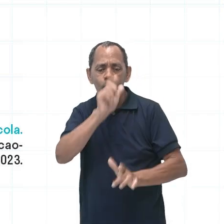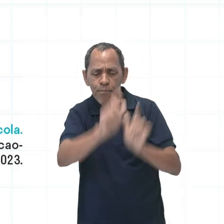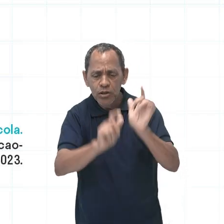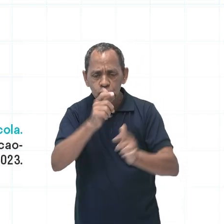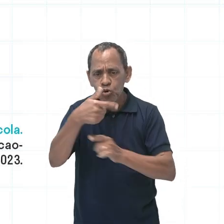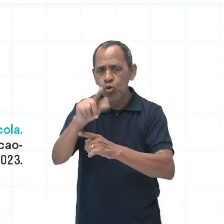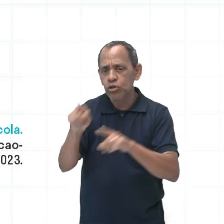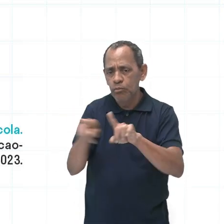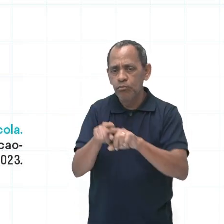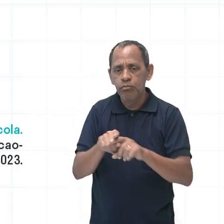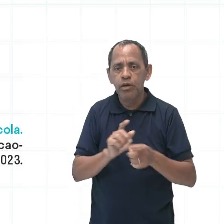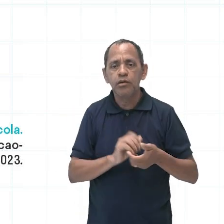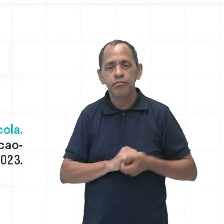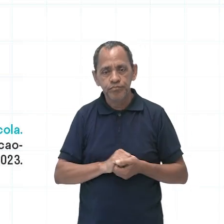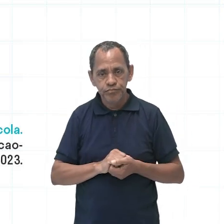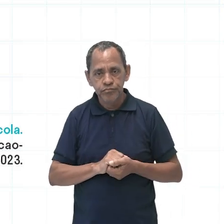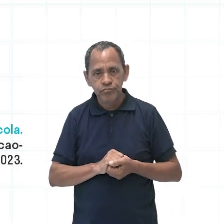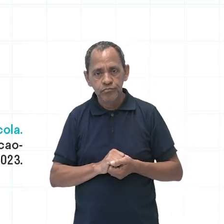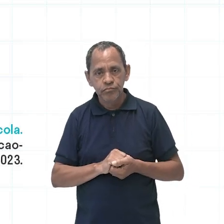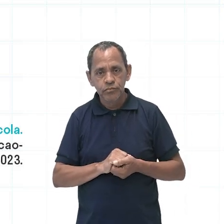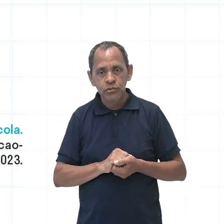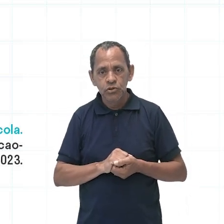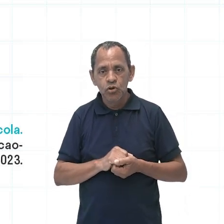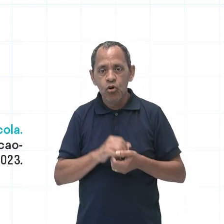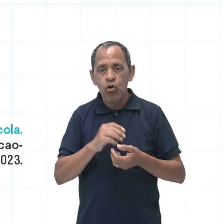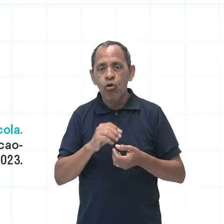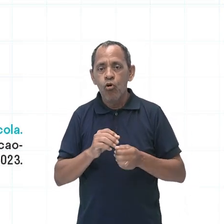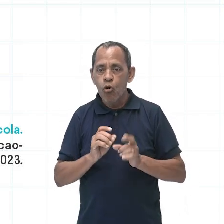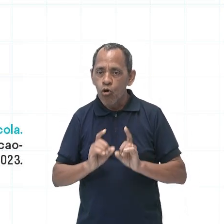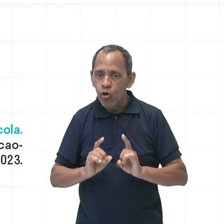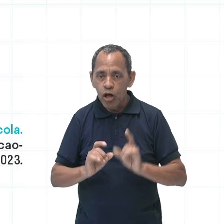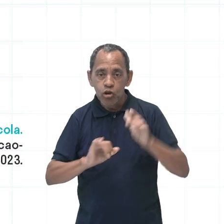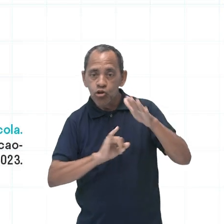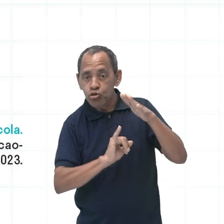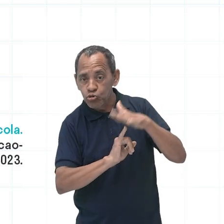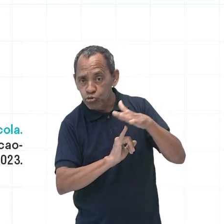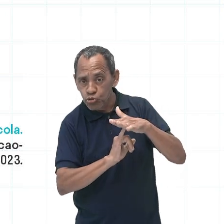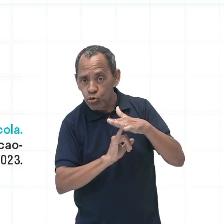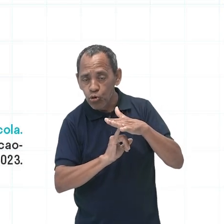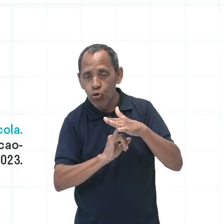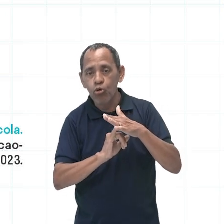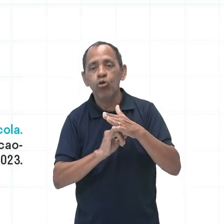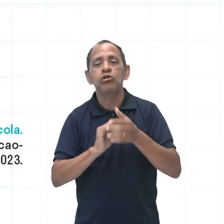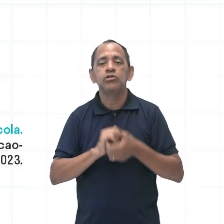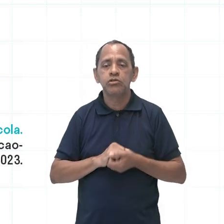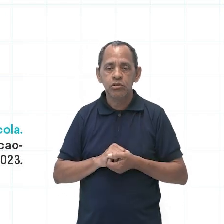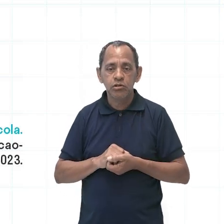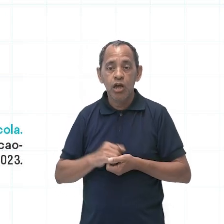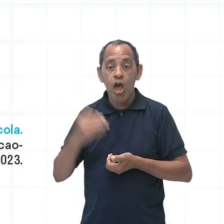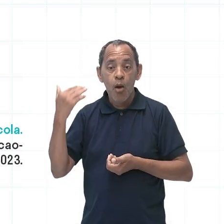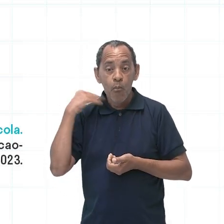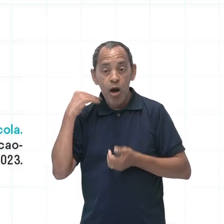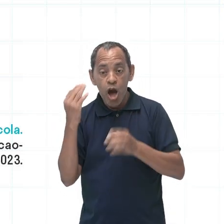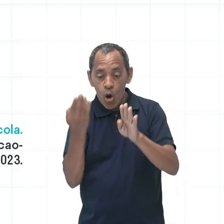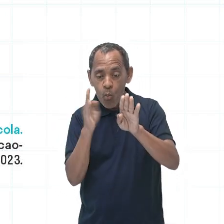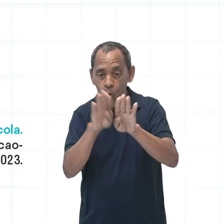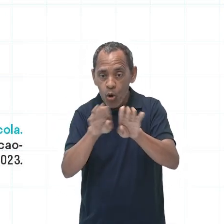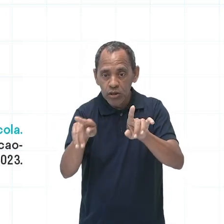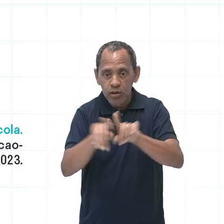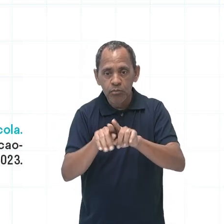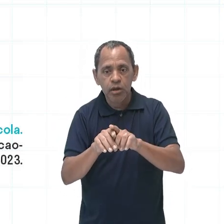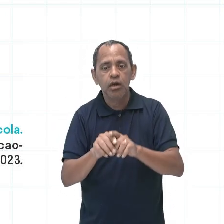à TV, cartazes que foram colocados em instituições, em portas de bancos, em instituições